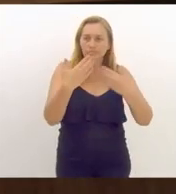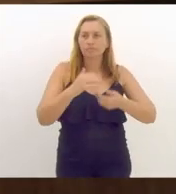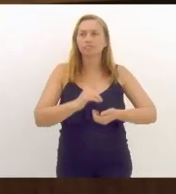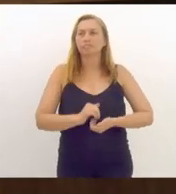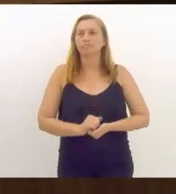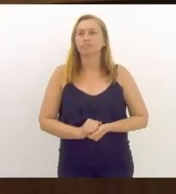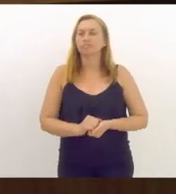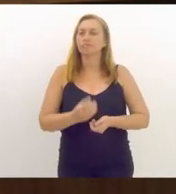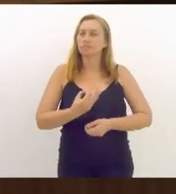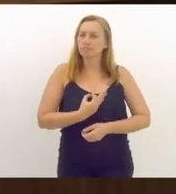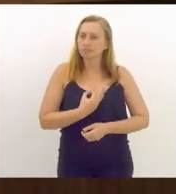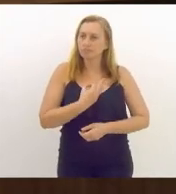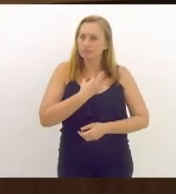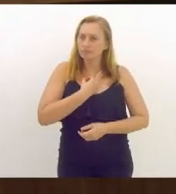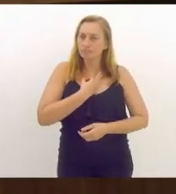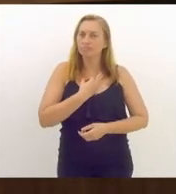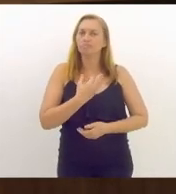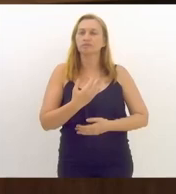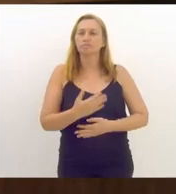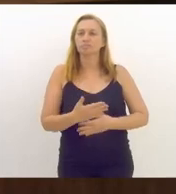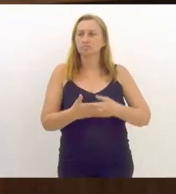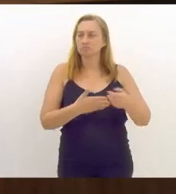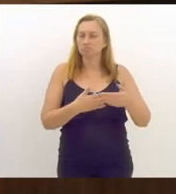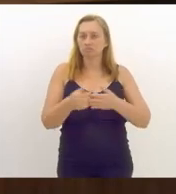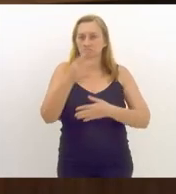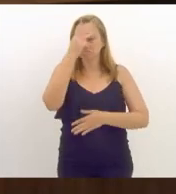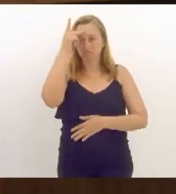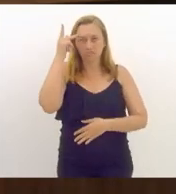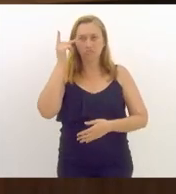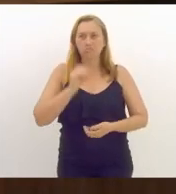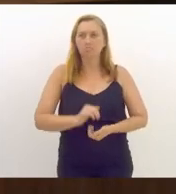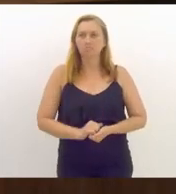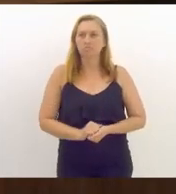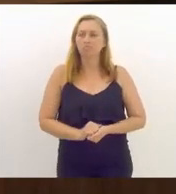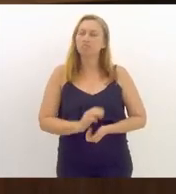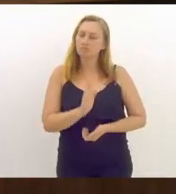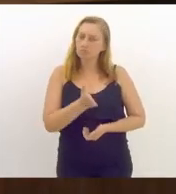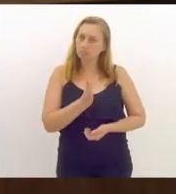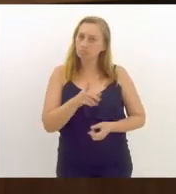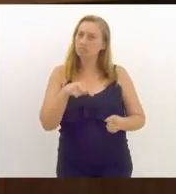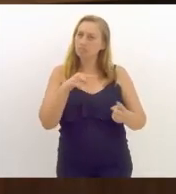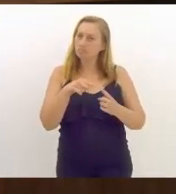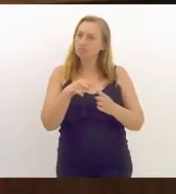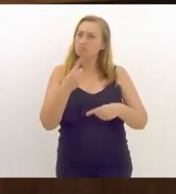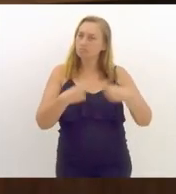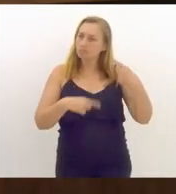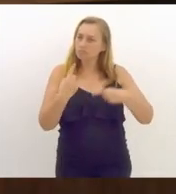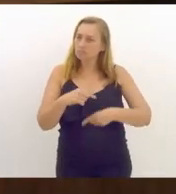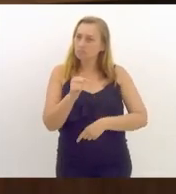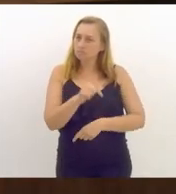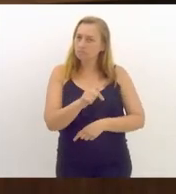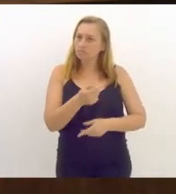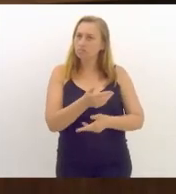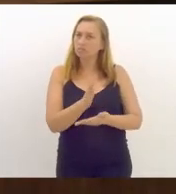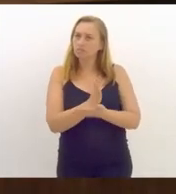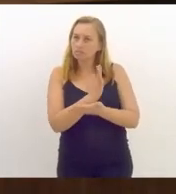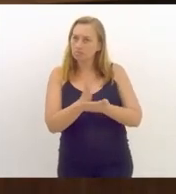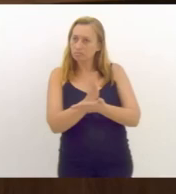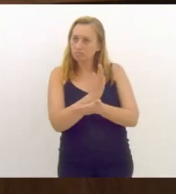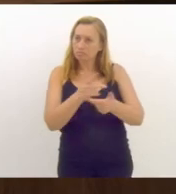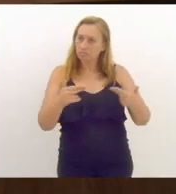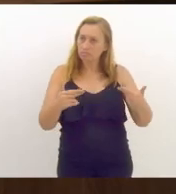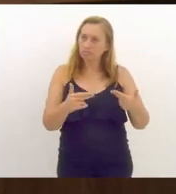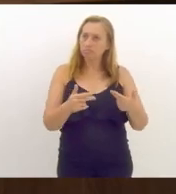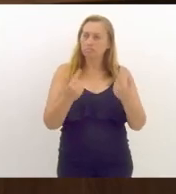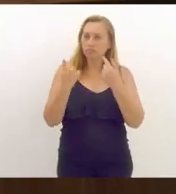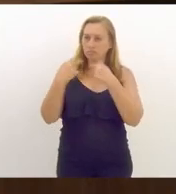a medalha para quem quer que seja isso já foi objeto discussão aqui nesse plenário algumas vezes nós